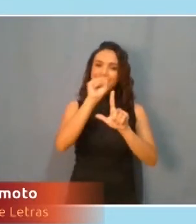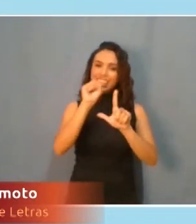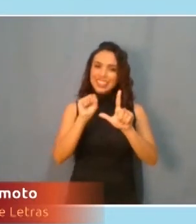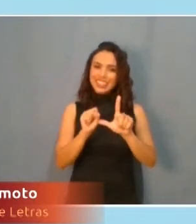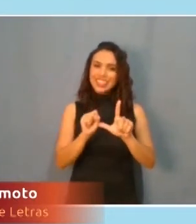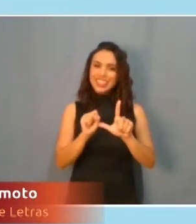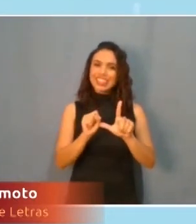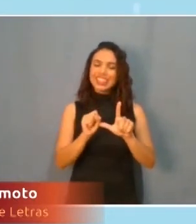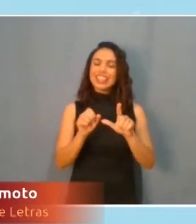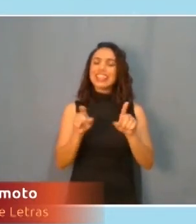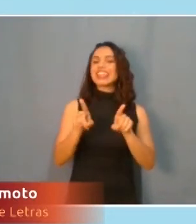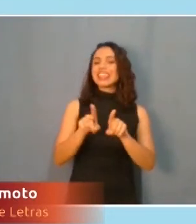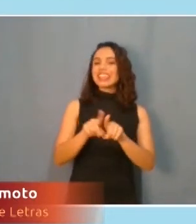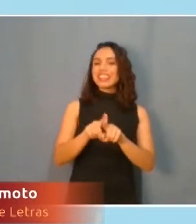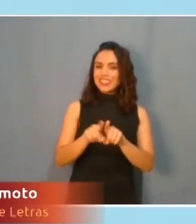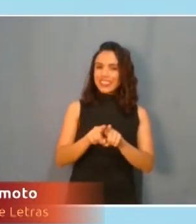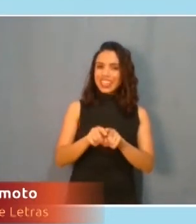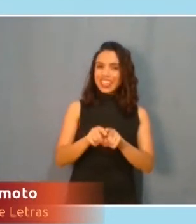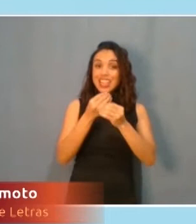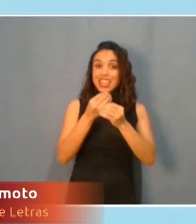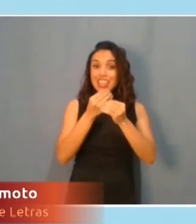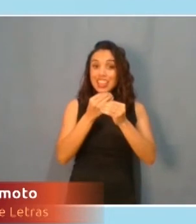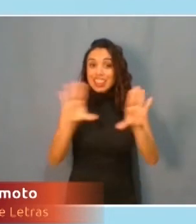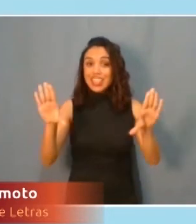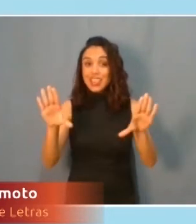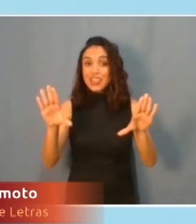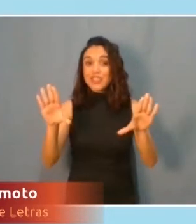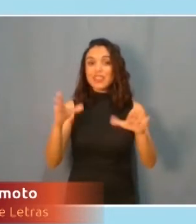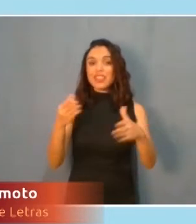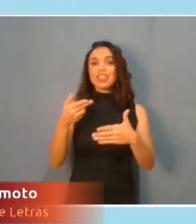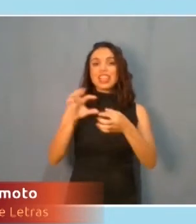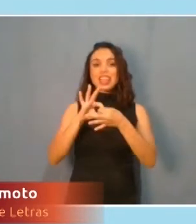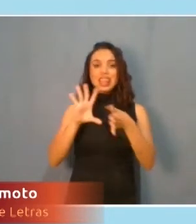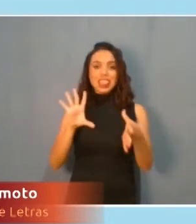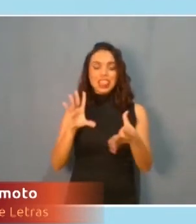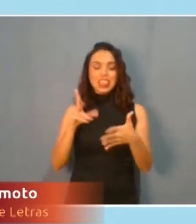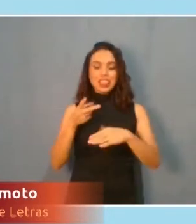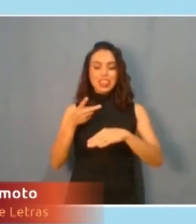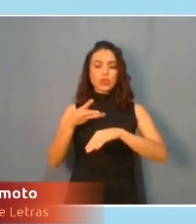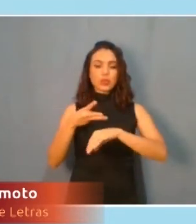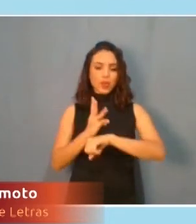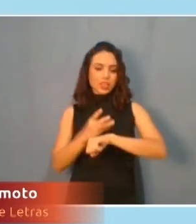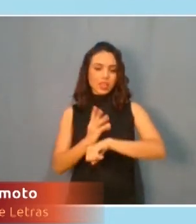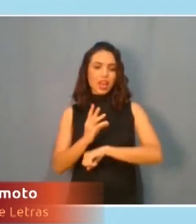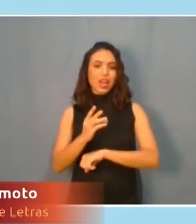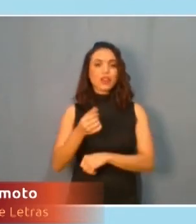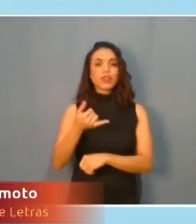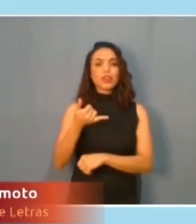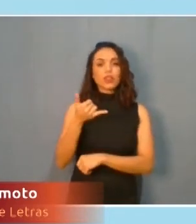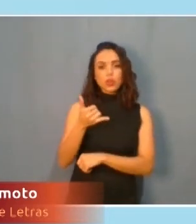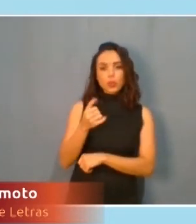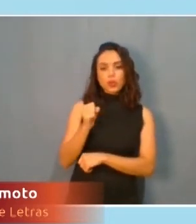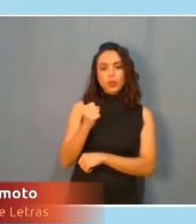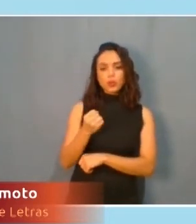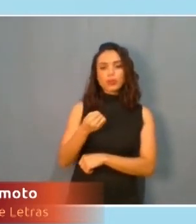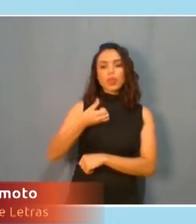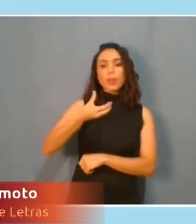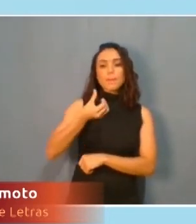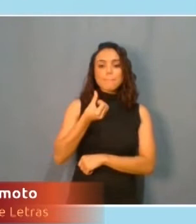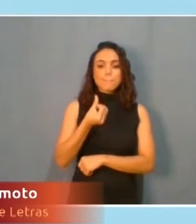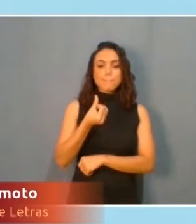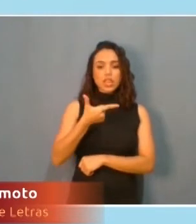gente sempre tem o canal aberto no WhatsApp, que é o 62 99181 1406.